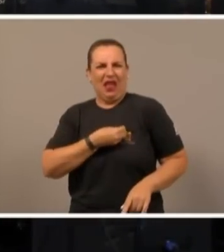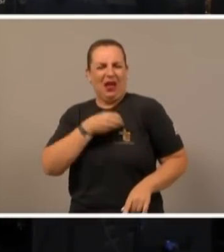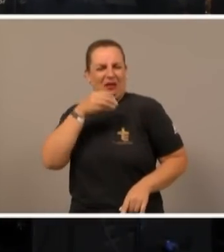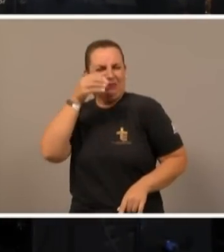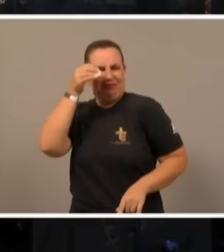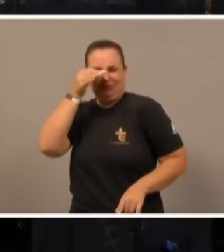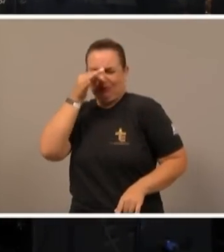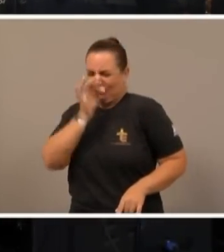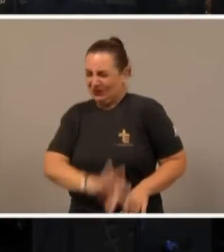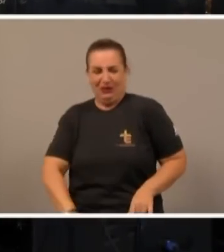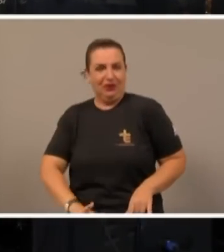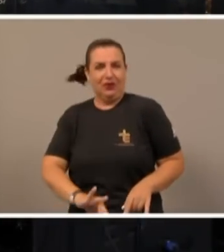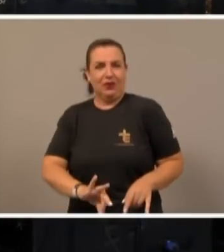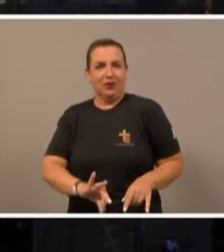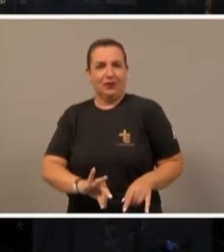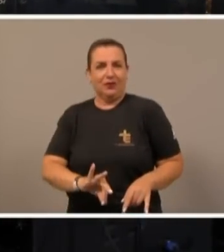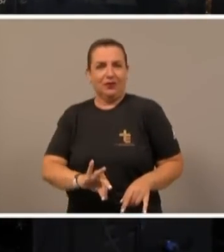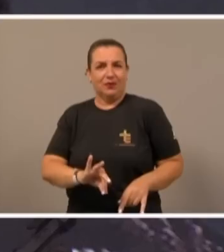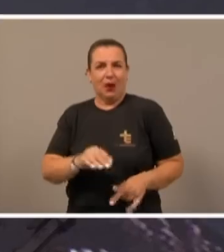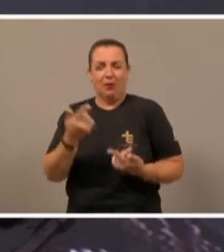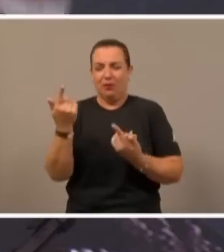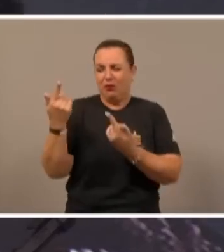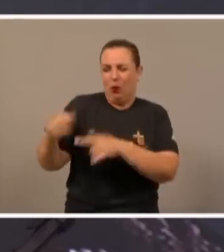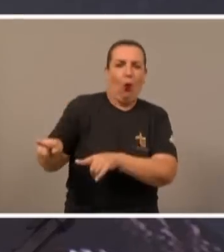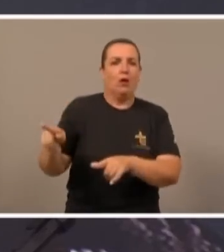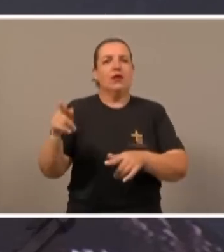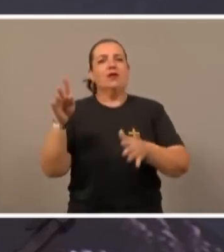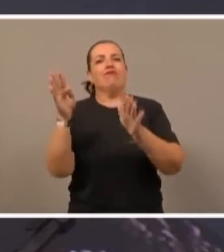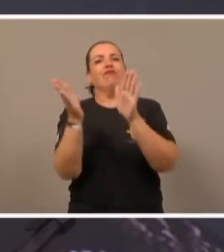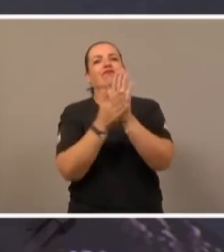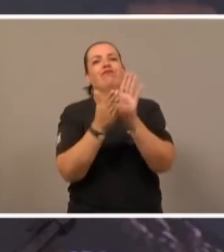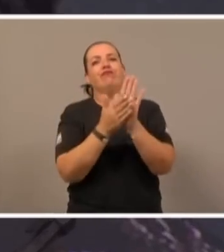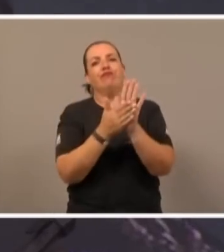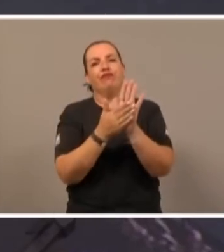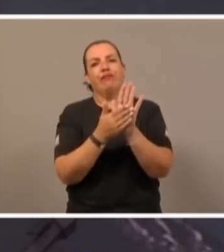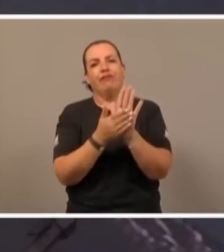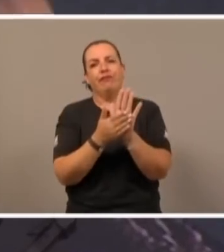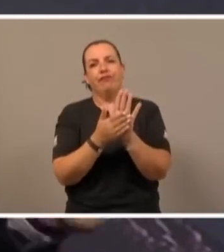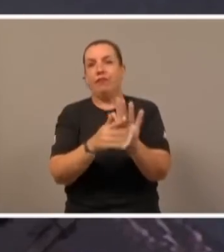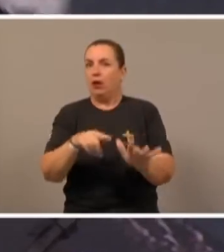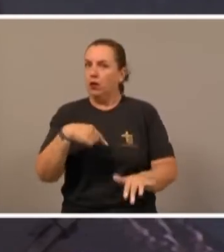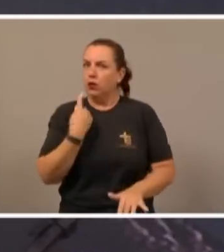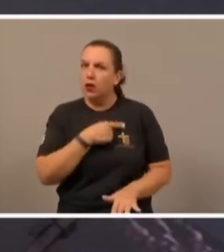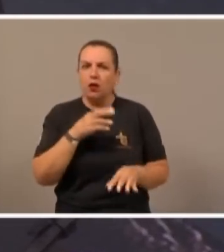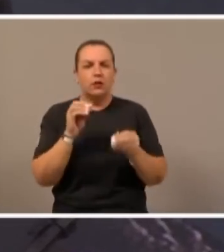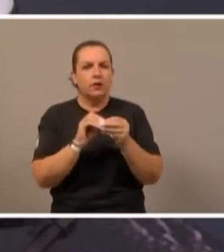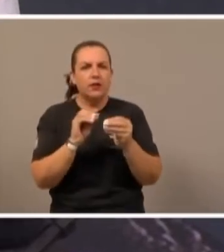vergonhosa e contra testemunho, porque nós estamos errando na oração. Nós estamos fazendo